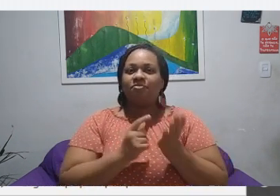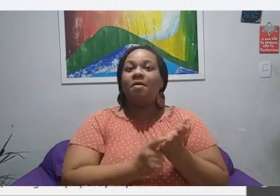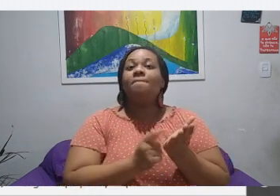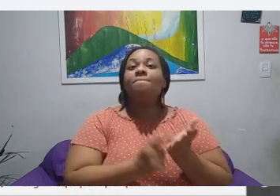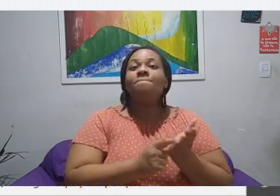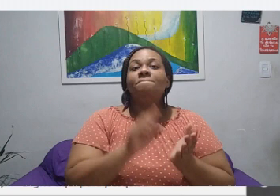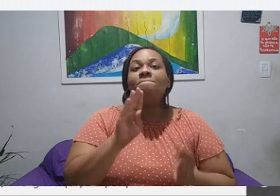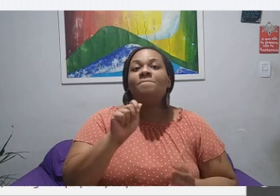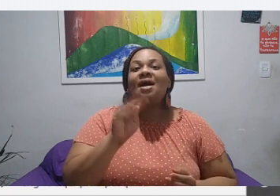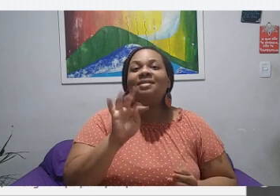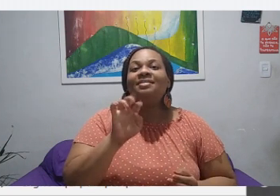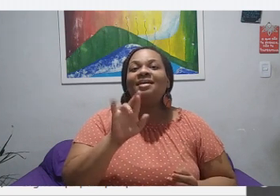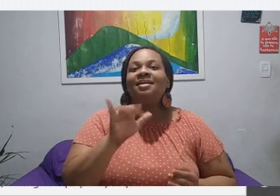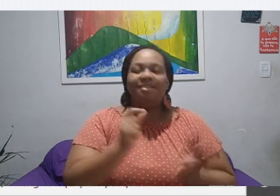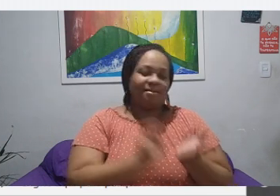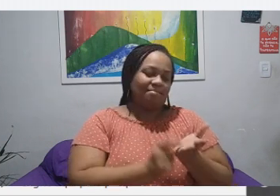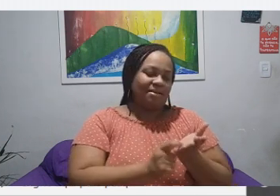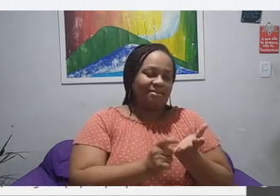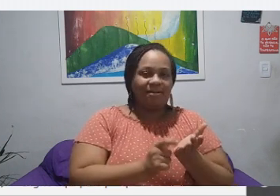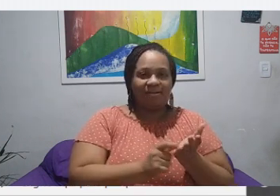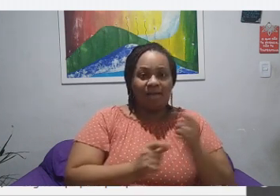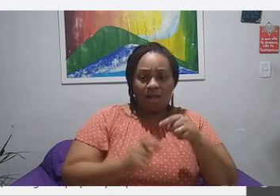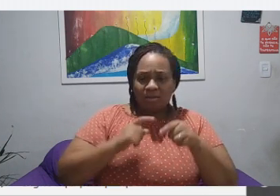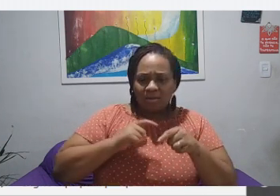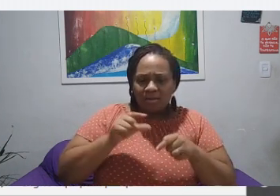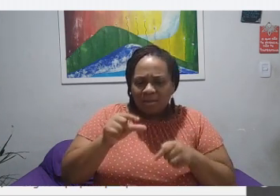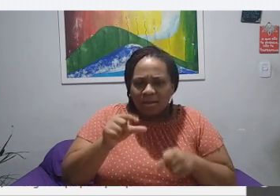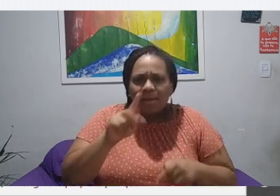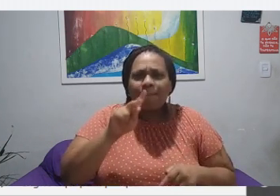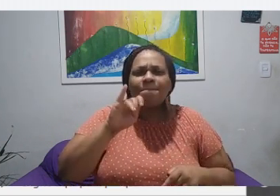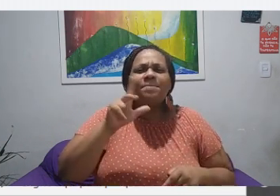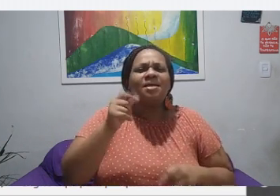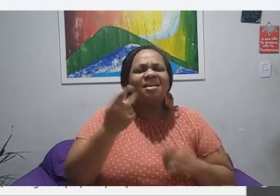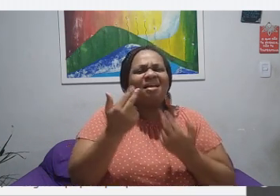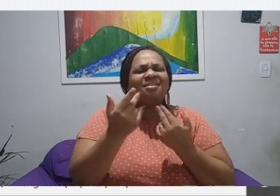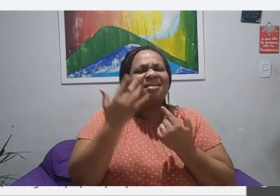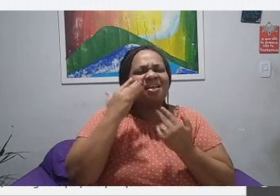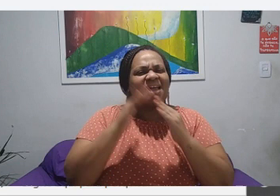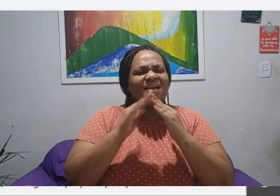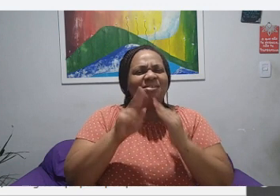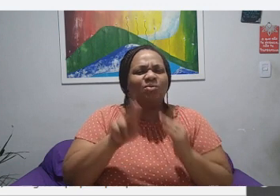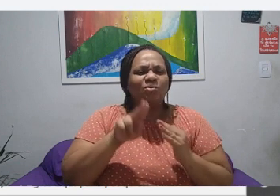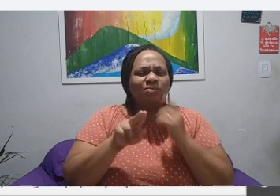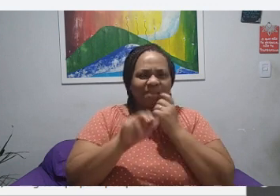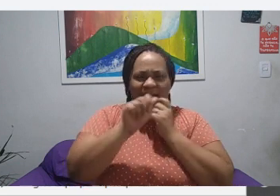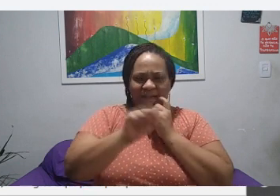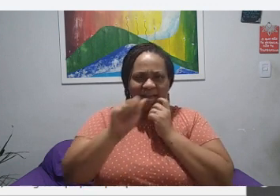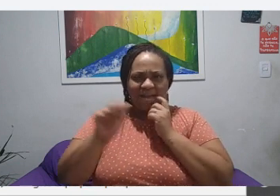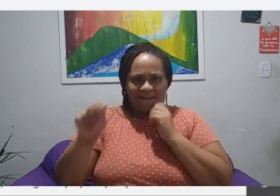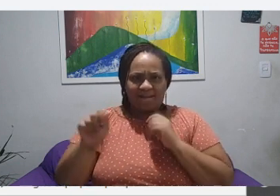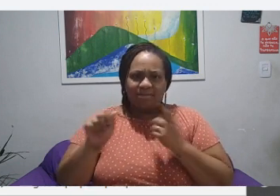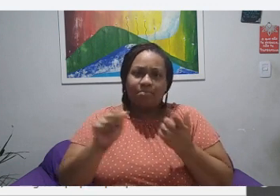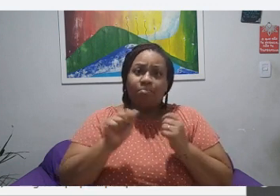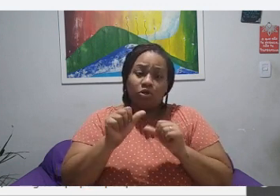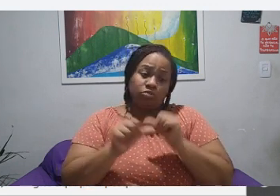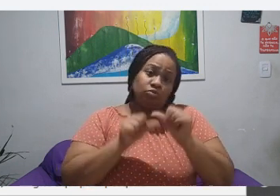da bateria. Aqui eu estou usando uma pilha de 1,5 volts, uma pilha 3A, aquelas pilhas comuns mesmo que a gente usa em casa. Aqui tem como